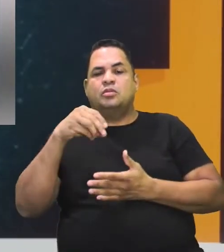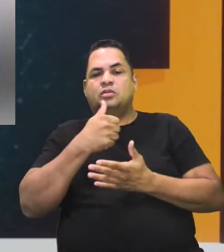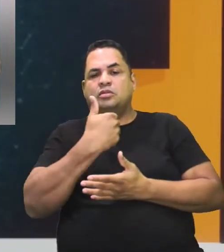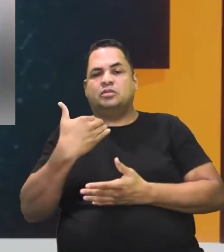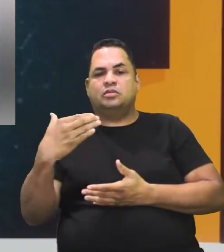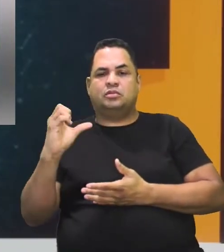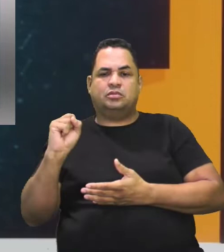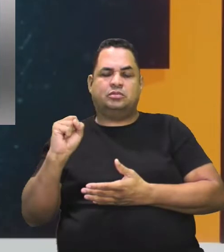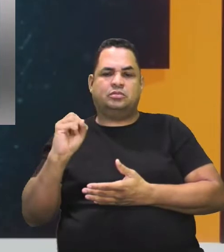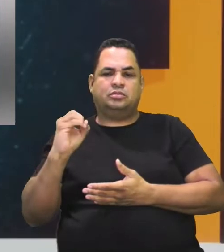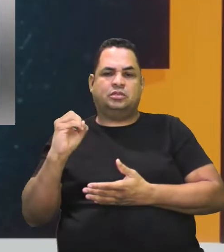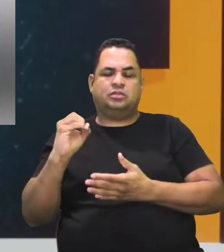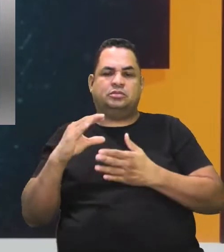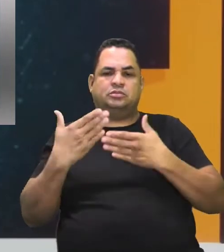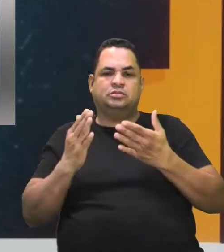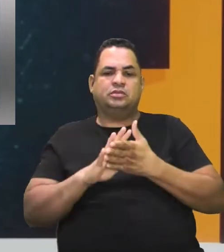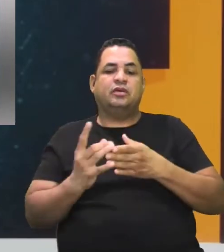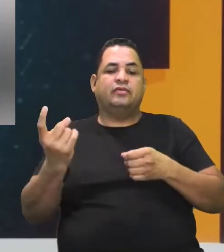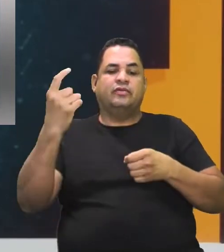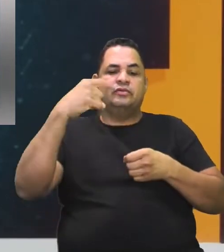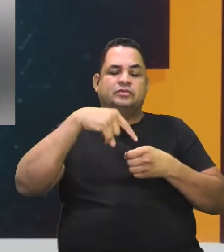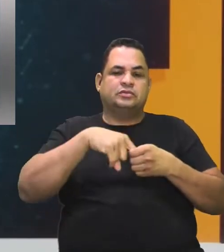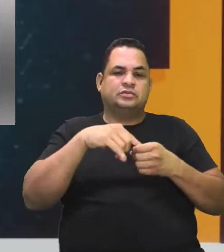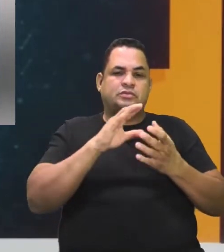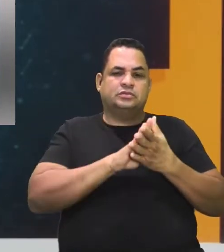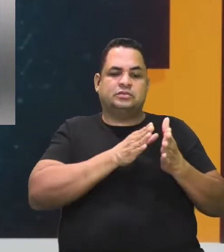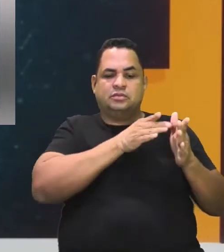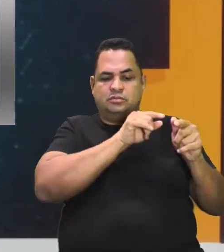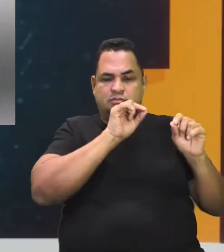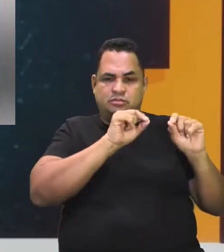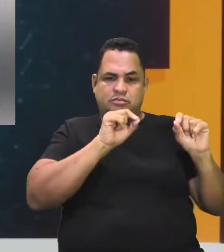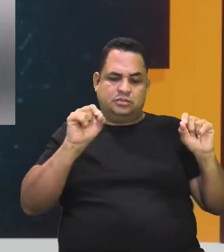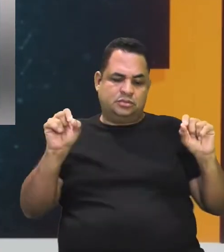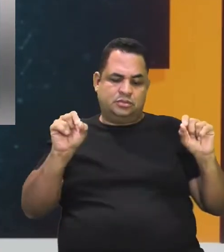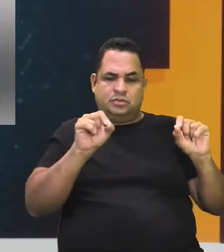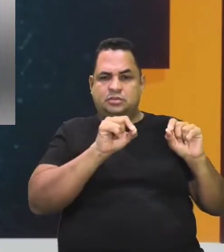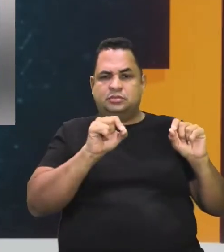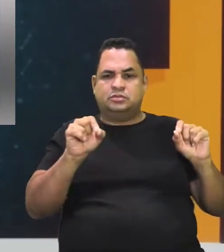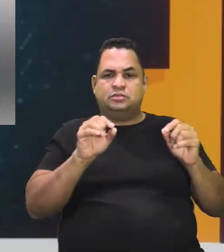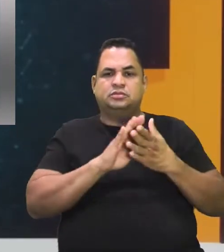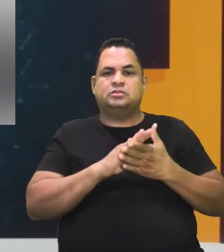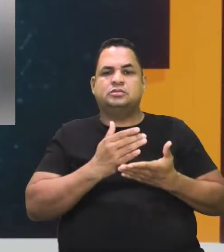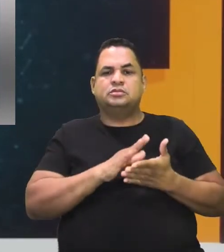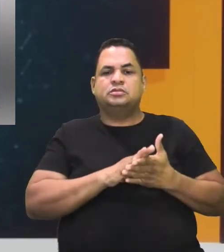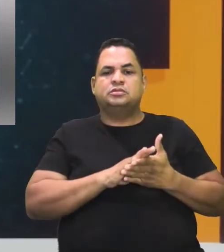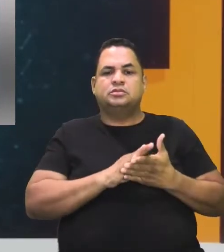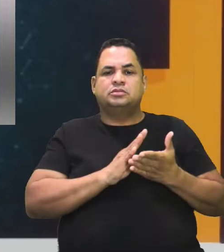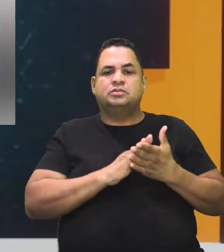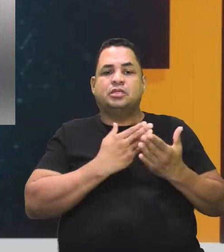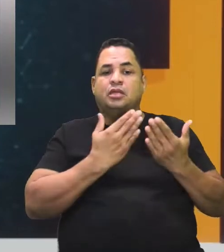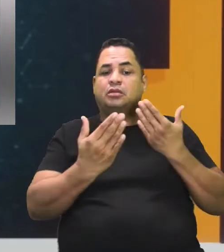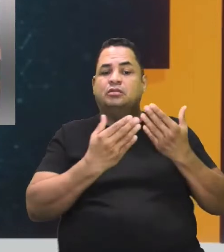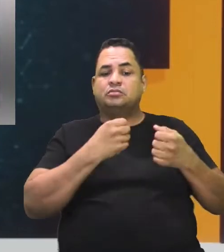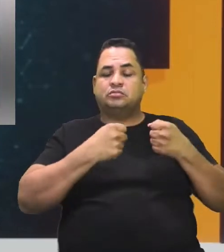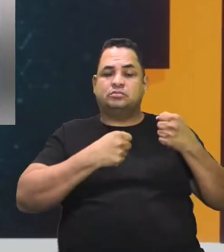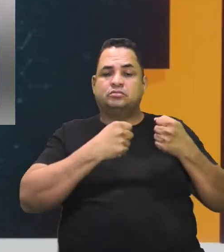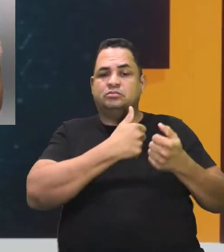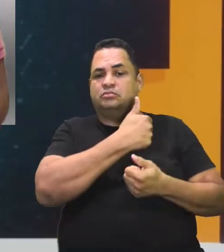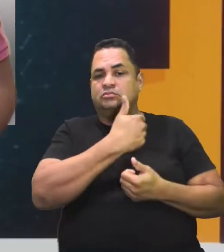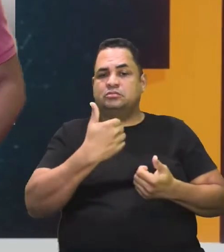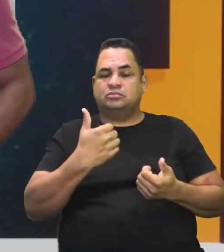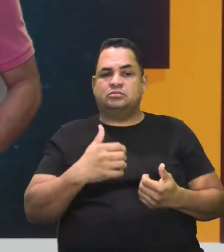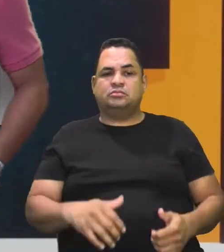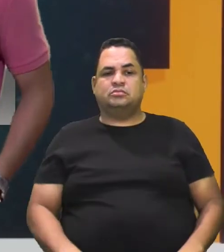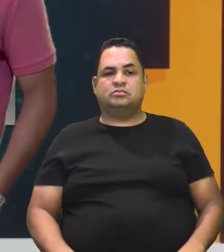Você não está andando para frente 8 quilômetros, você está voltando. Então é negativa. Não, não é negativa. Você andou 8 quilômetros, só que você andou no sentido contrário